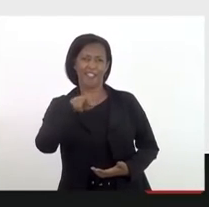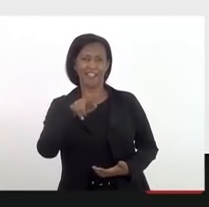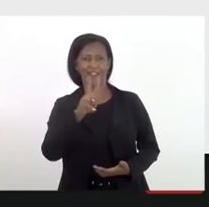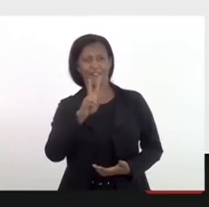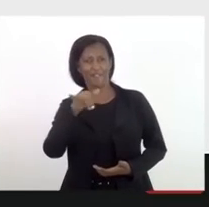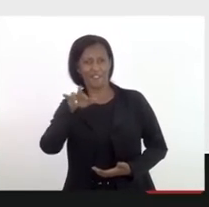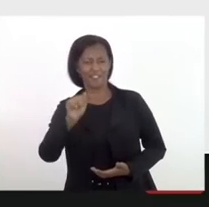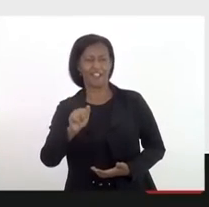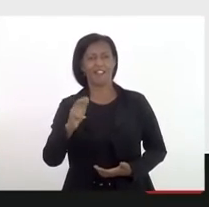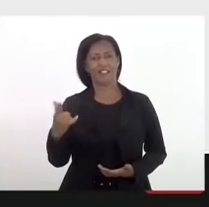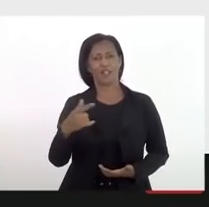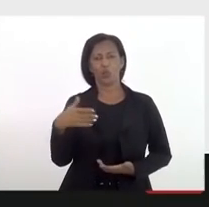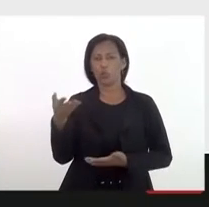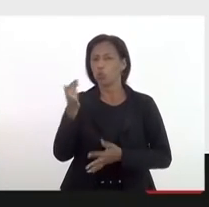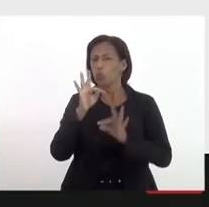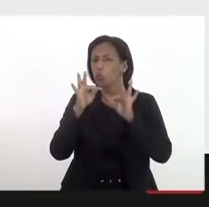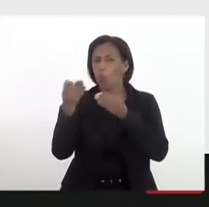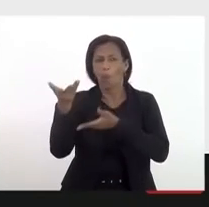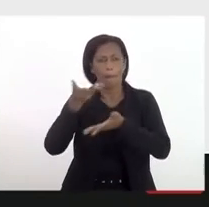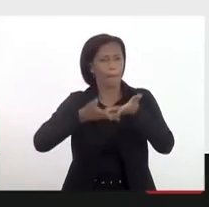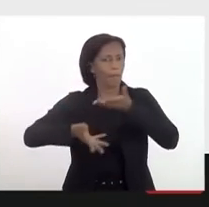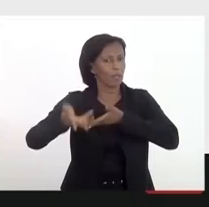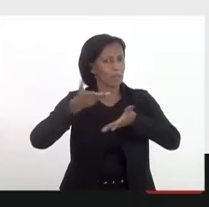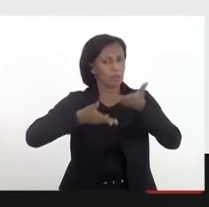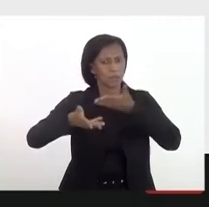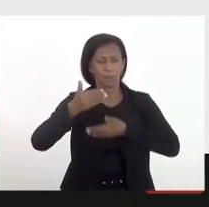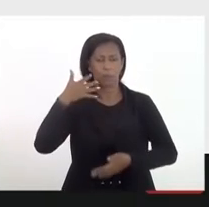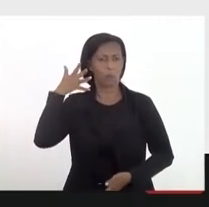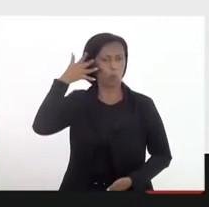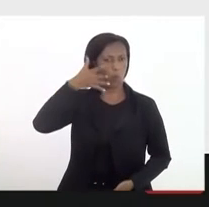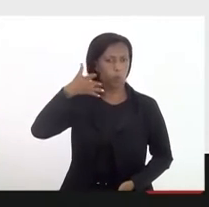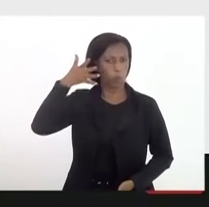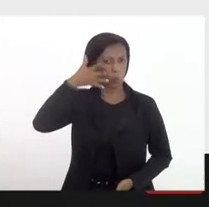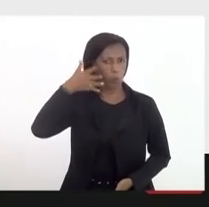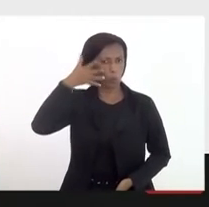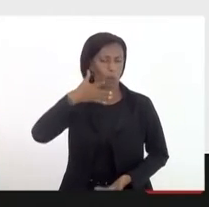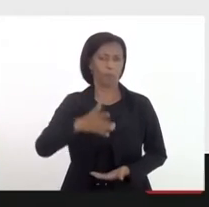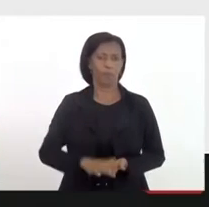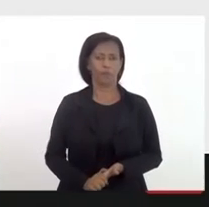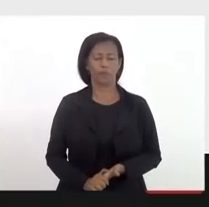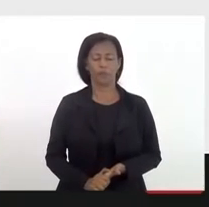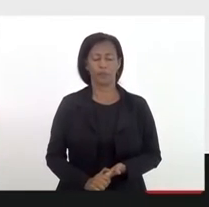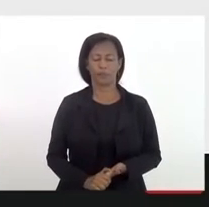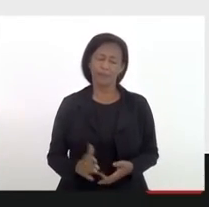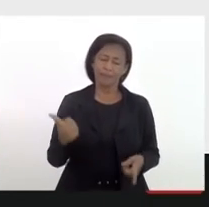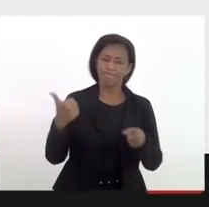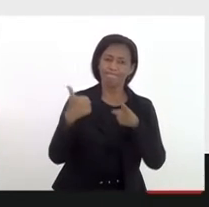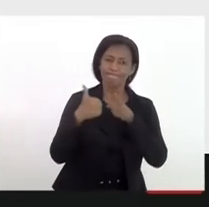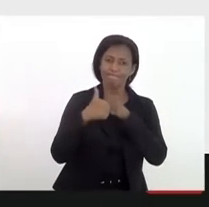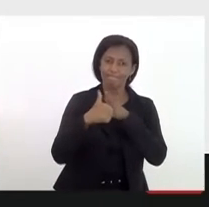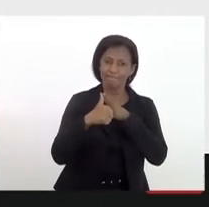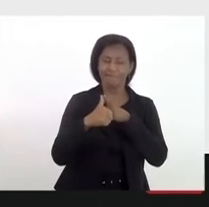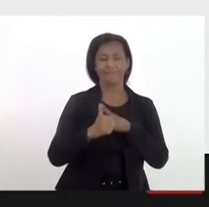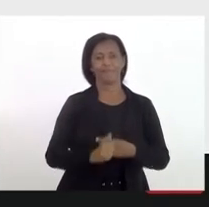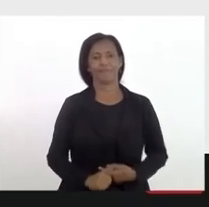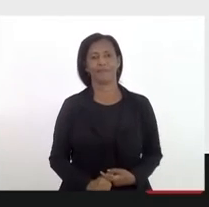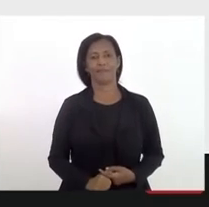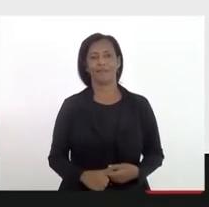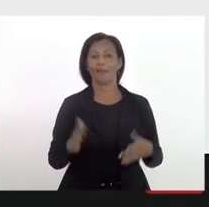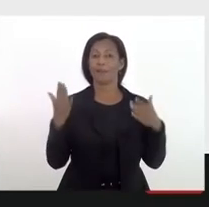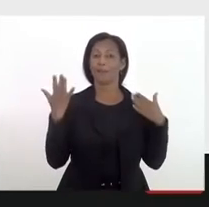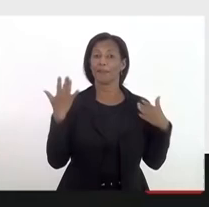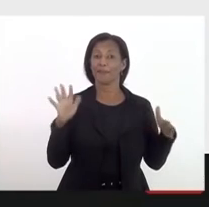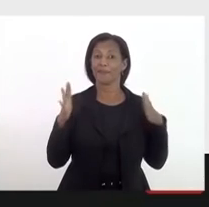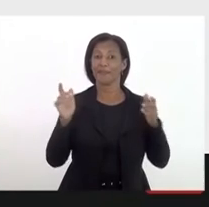os participantes do fórum que estão nos escutando no YouTube. Gostaria primeiro parabenizar a